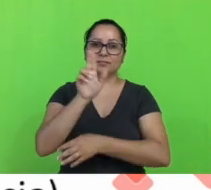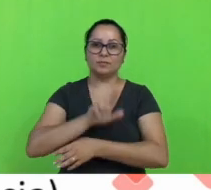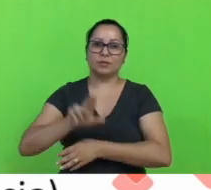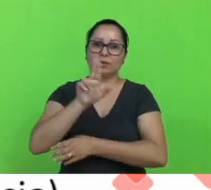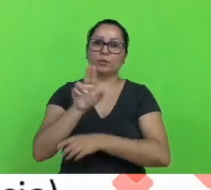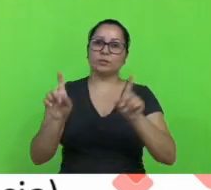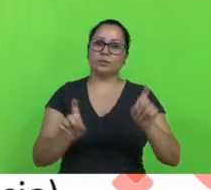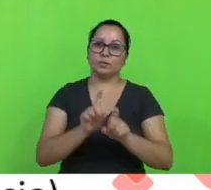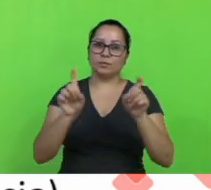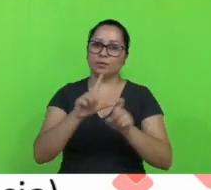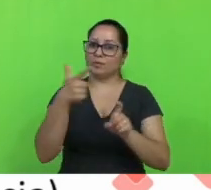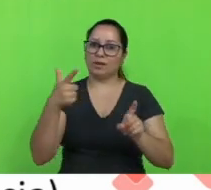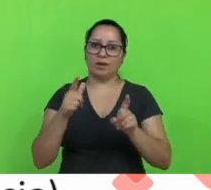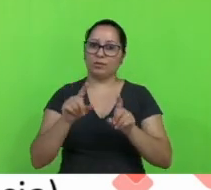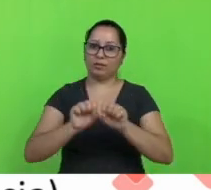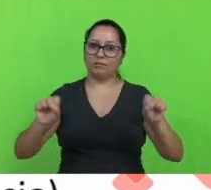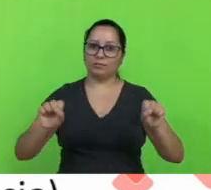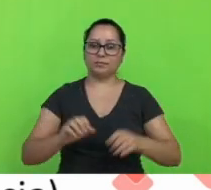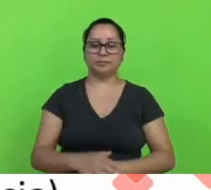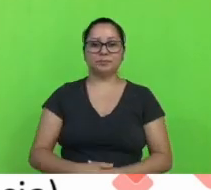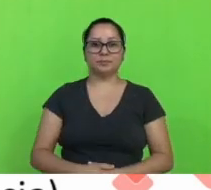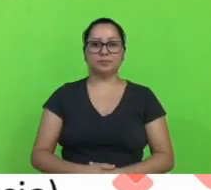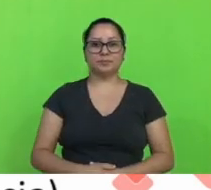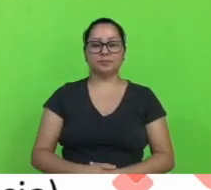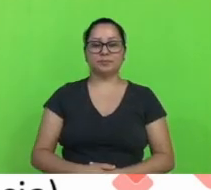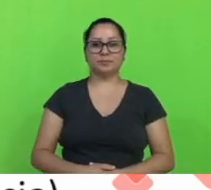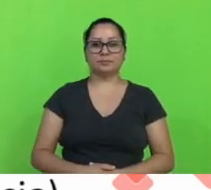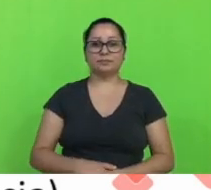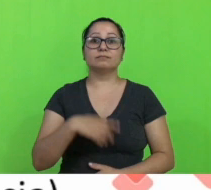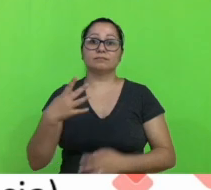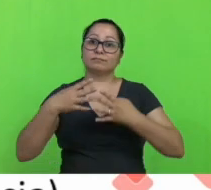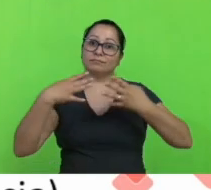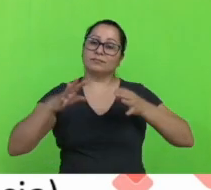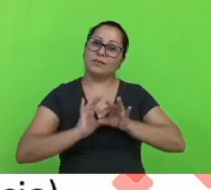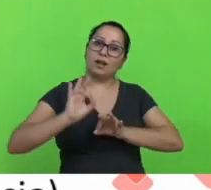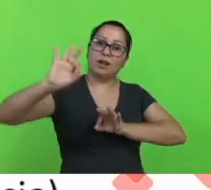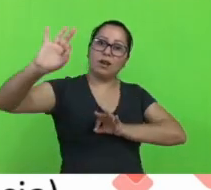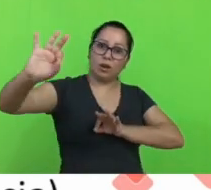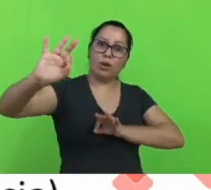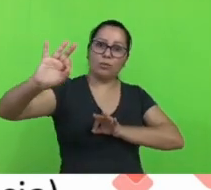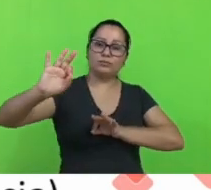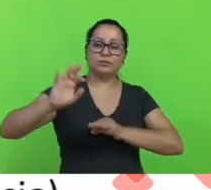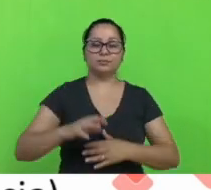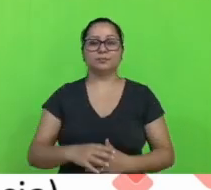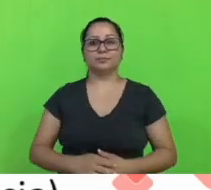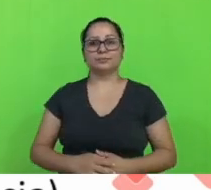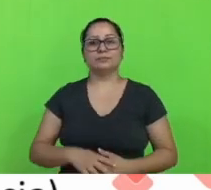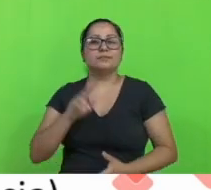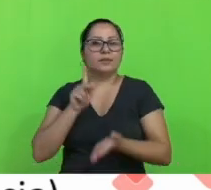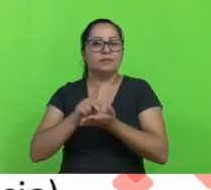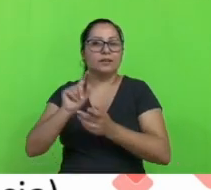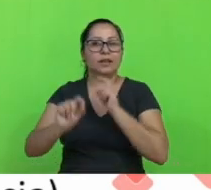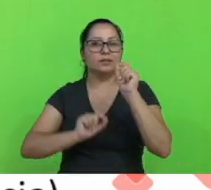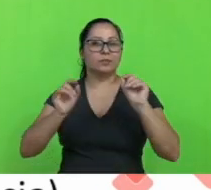metropolitana através de dispositivos então sem fios. E as redes de longa distância, que são as Wide Area